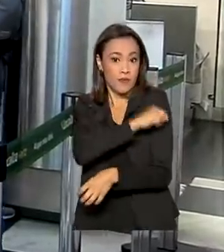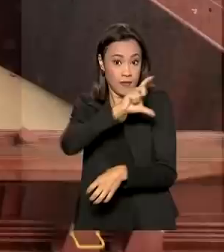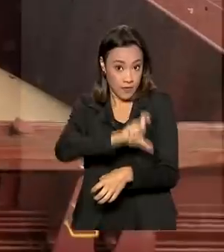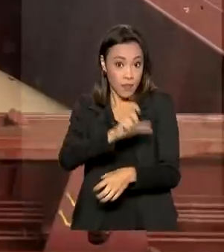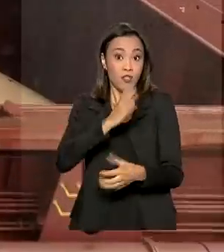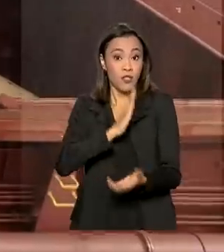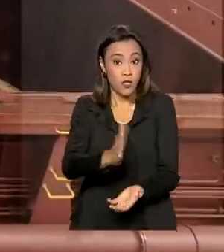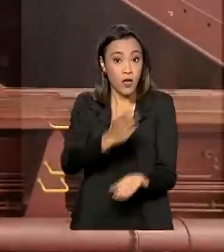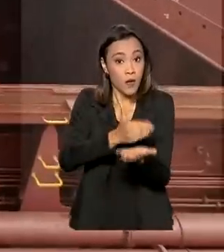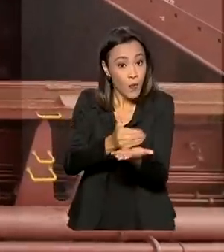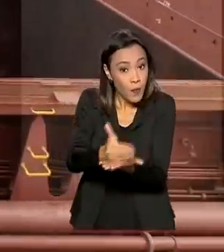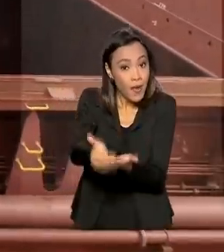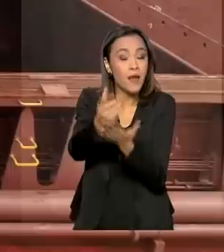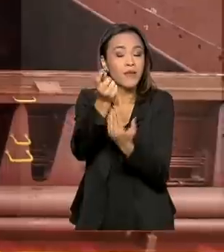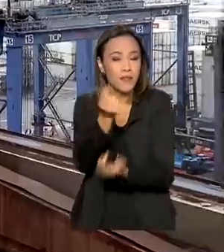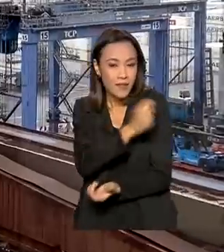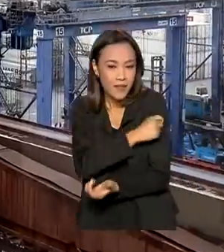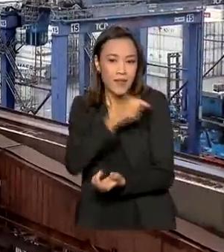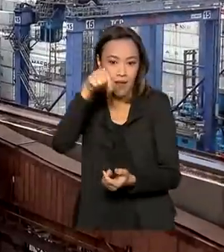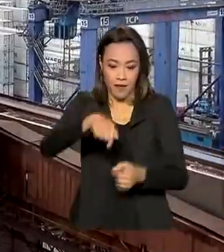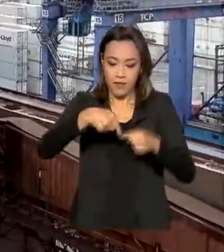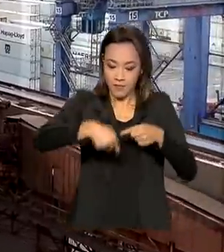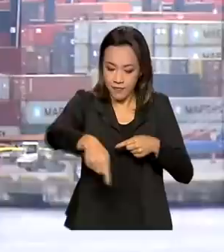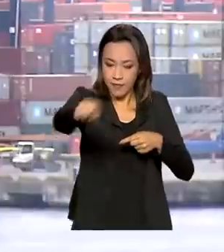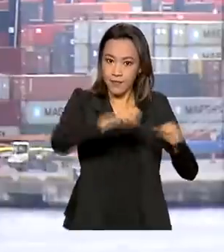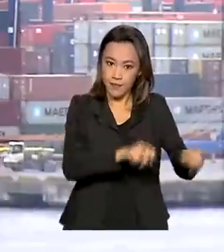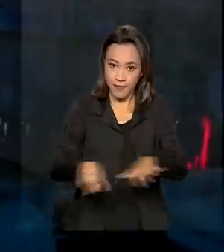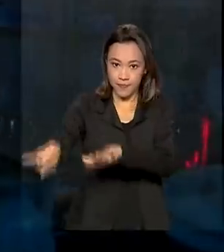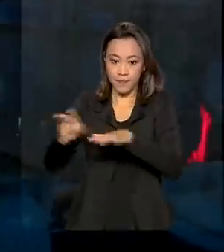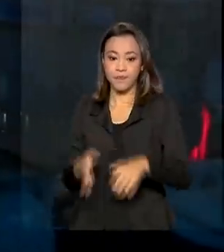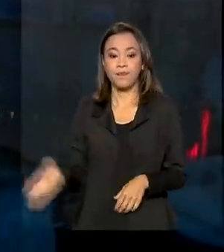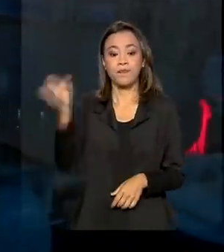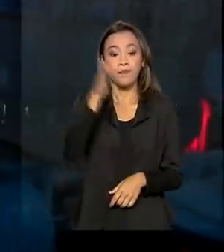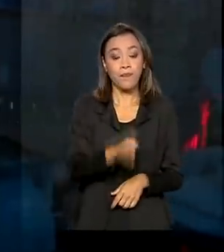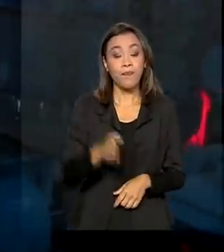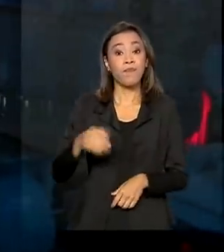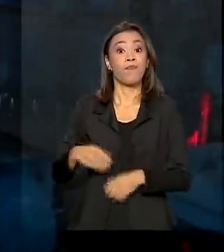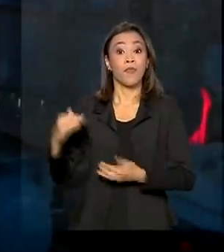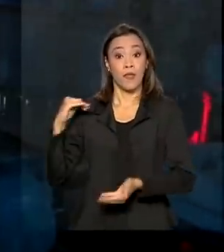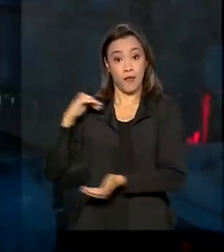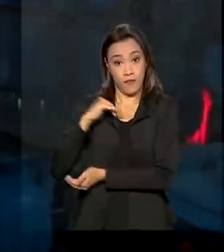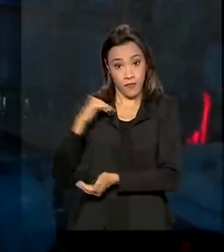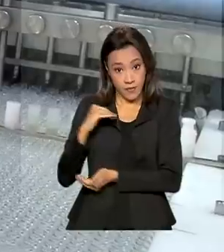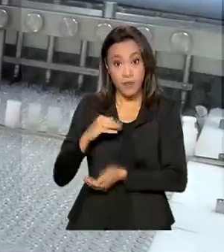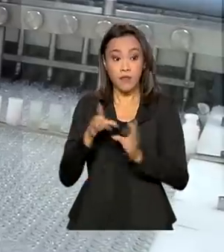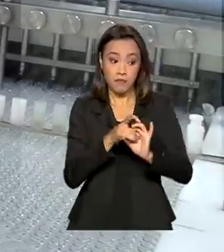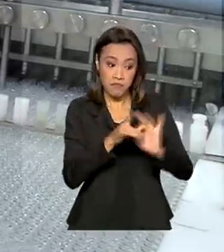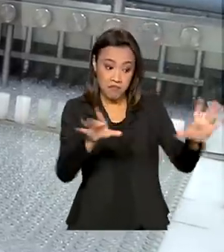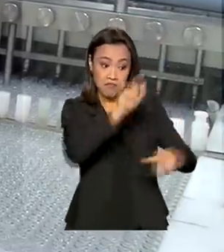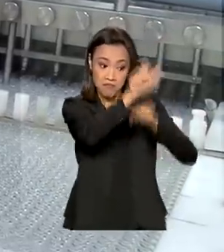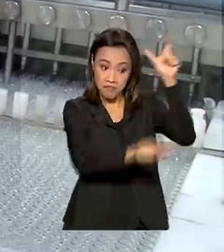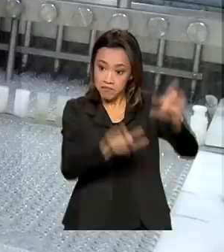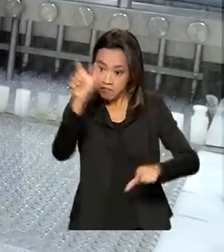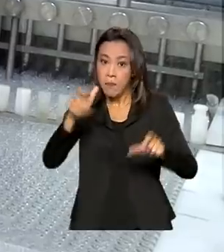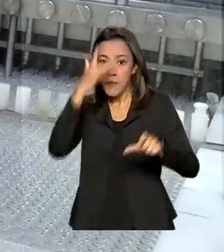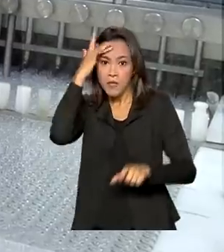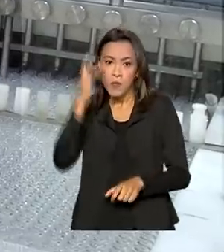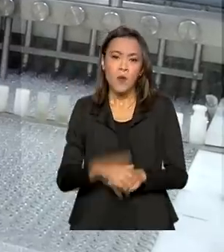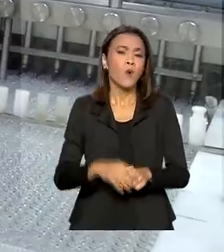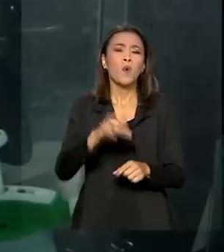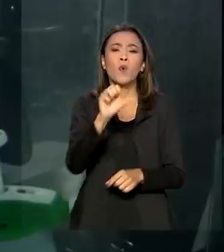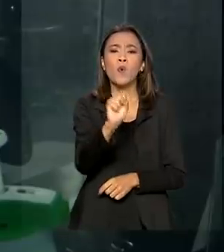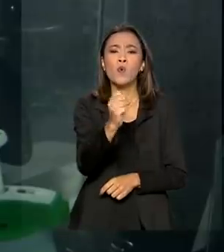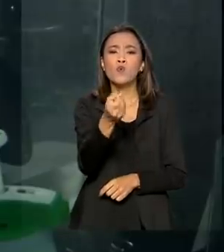já começam a receber as doses esta semana. Anvisa autoriza testes em pessoas de soro anti-Covid que